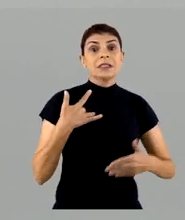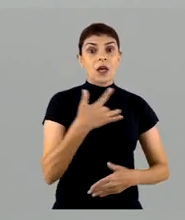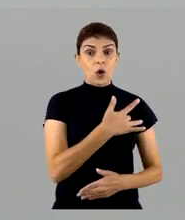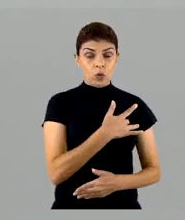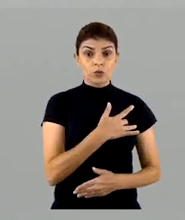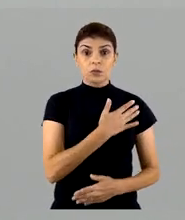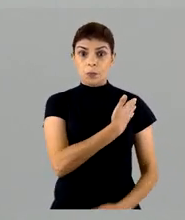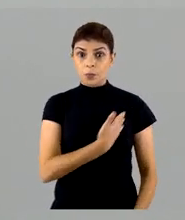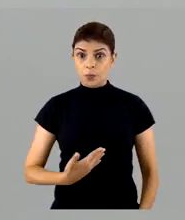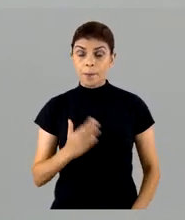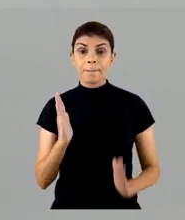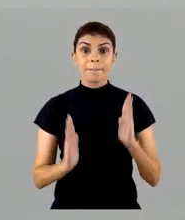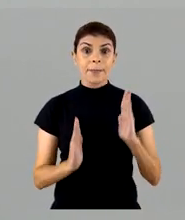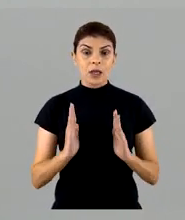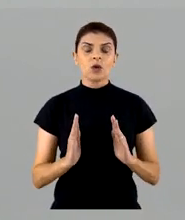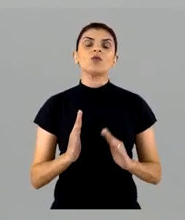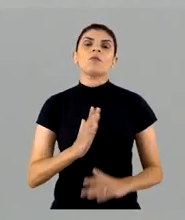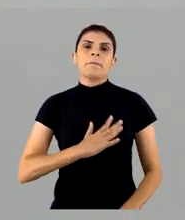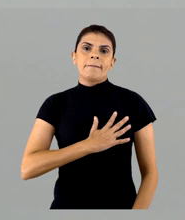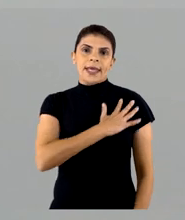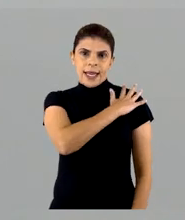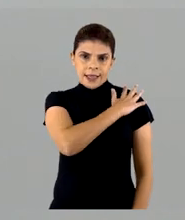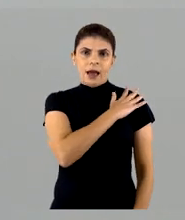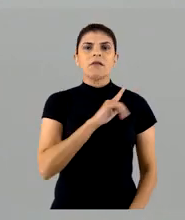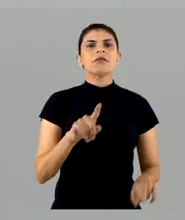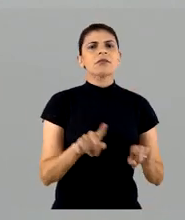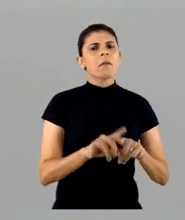período militar, bem como o movimento de